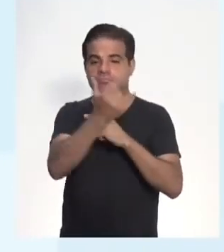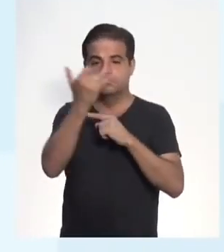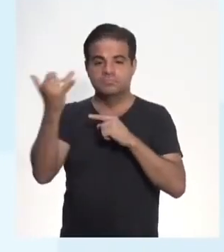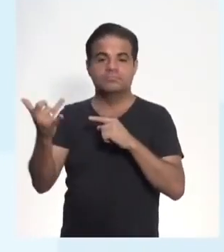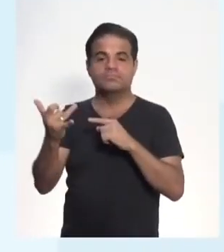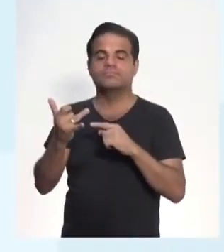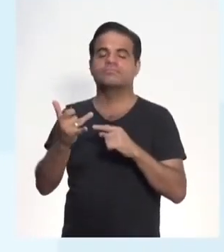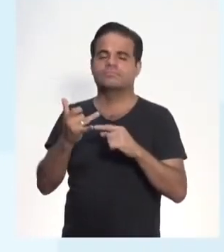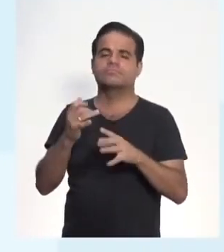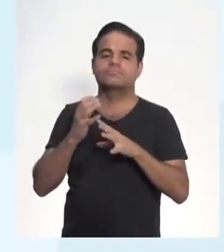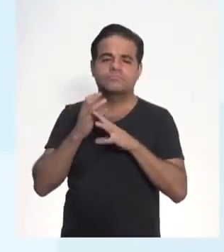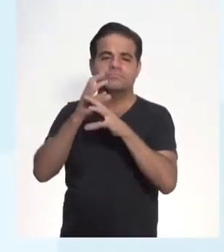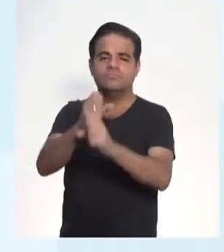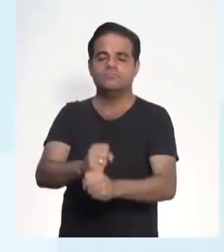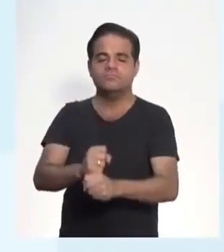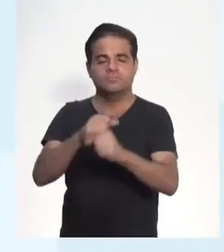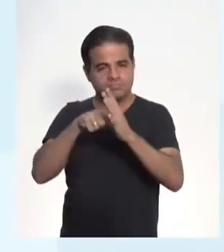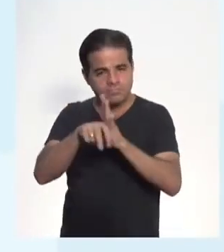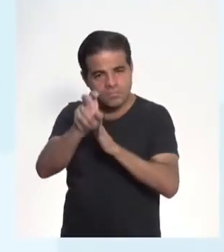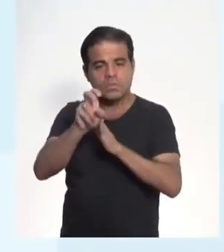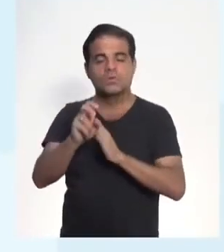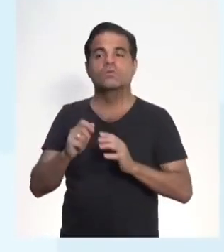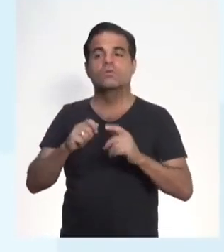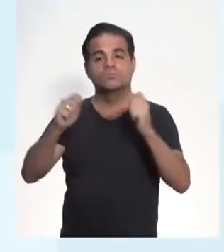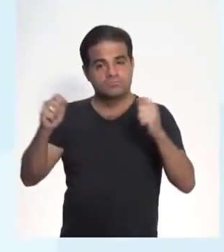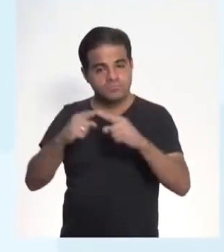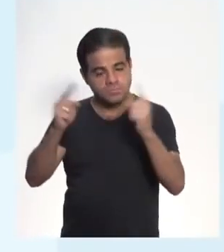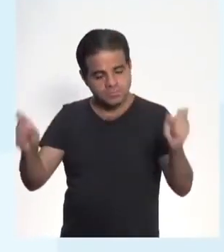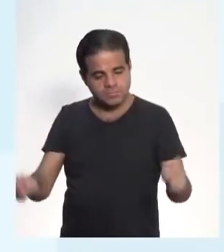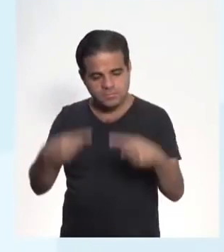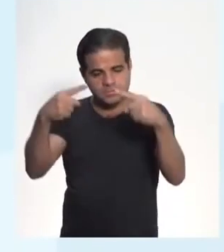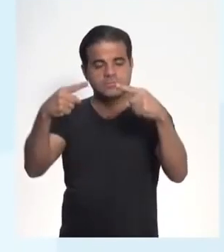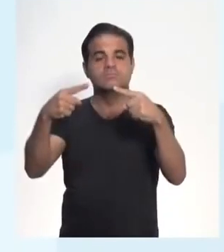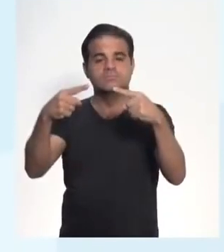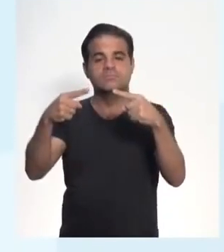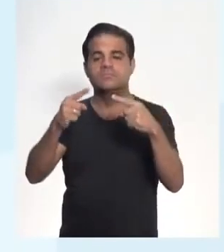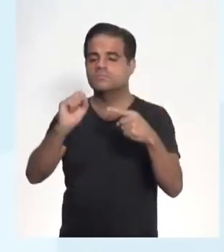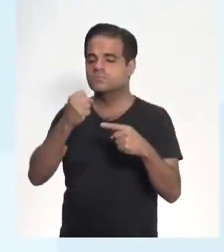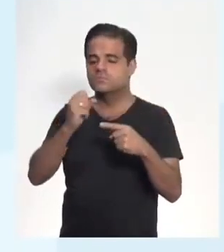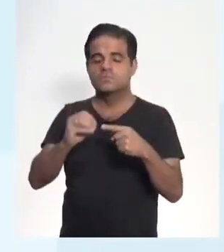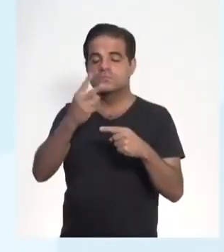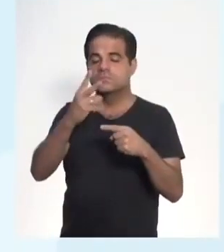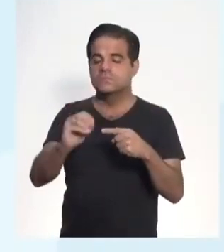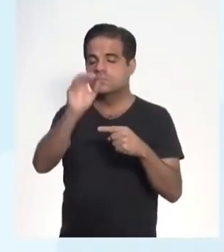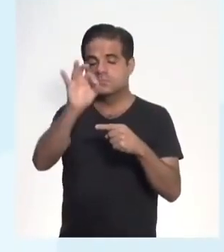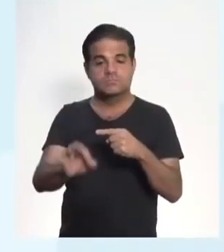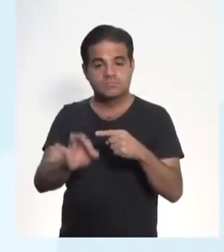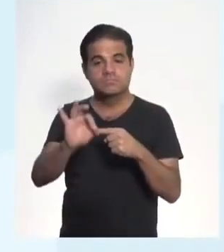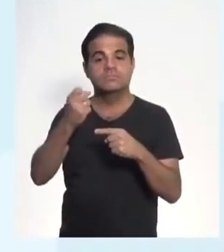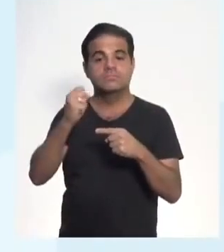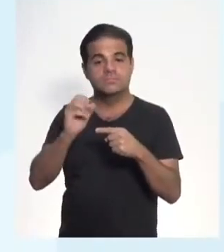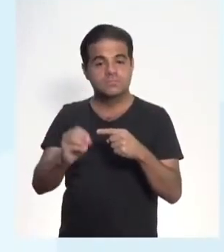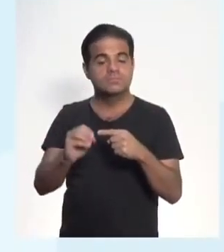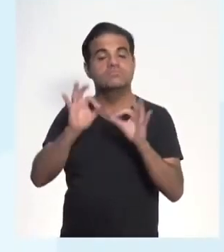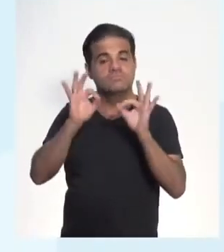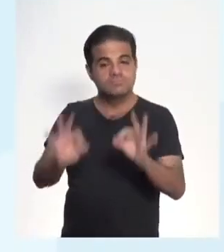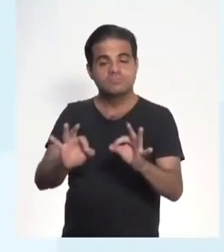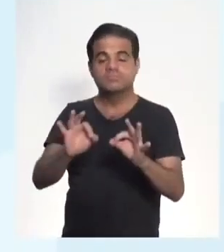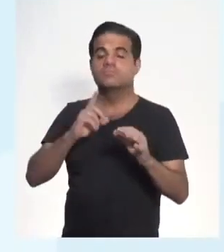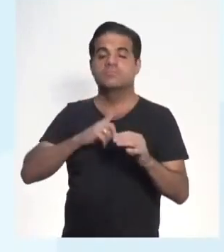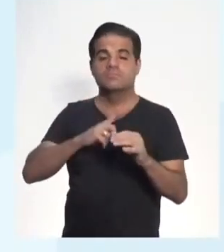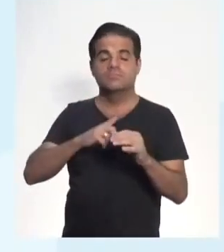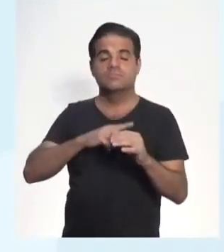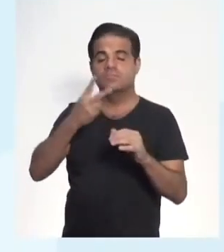total de gols aí que foram feitos no campeonato, ou seja, 80. Estamos falando de 20% de 80, tá? Então